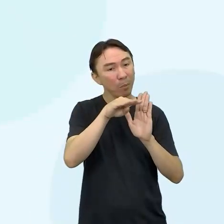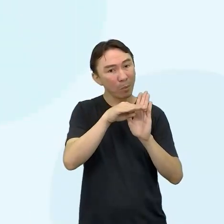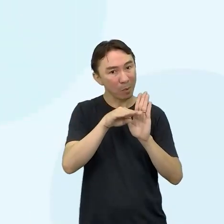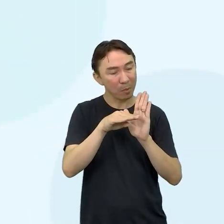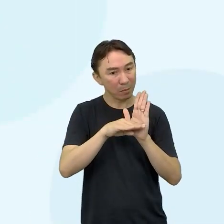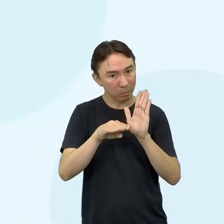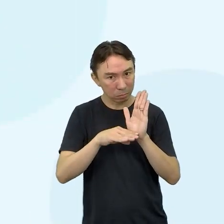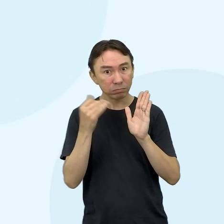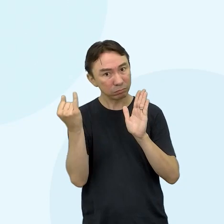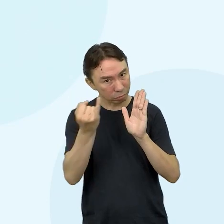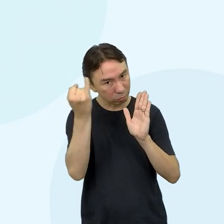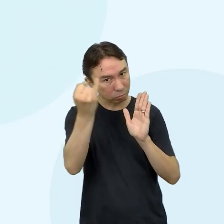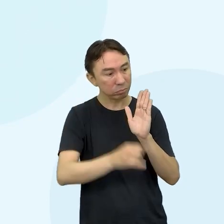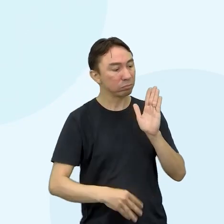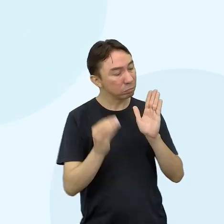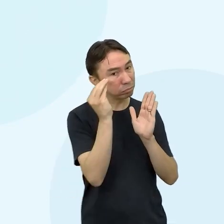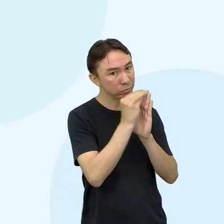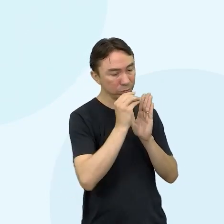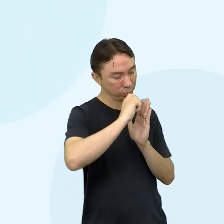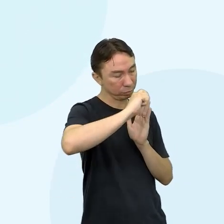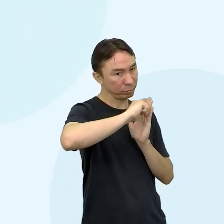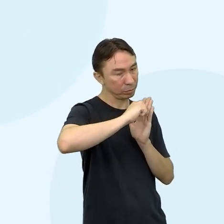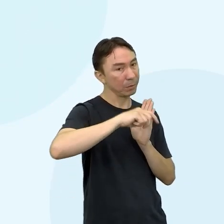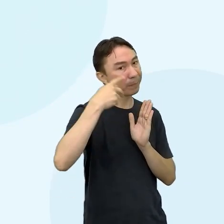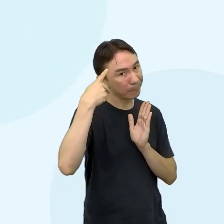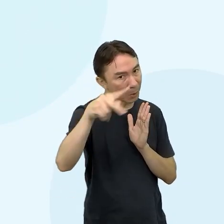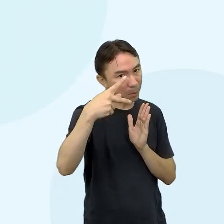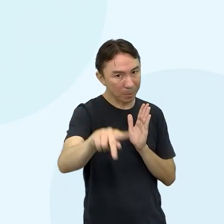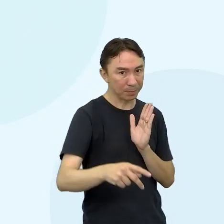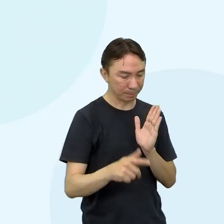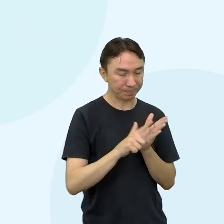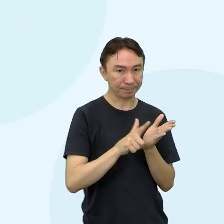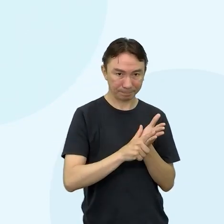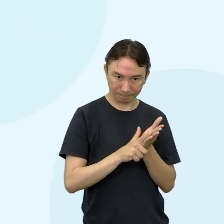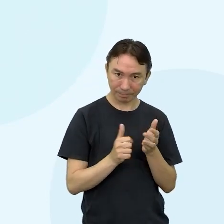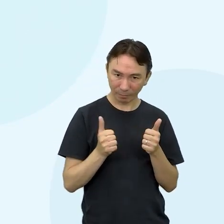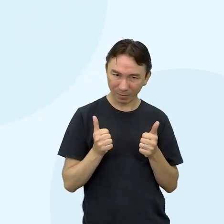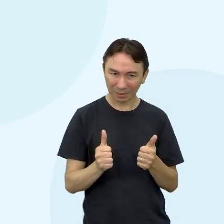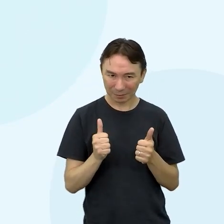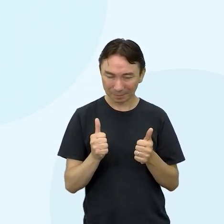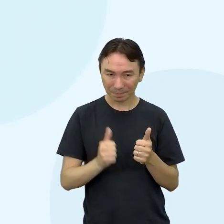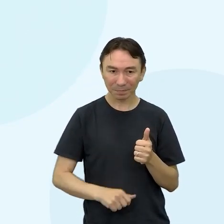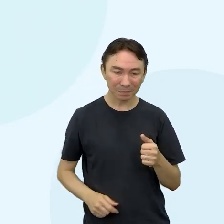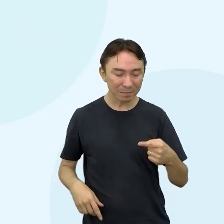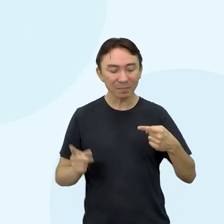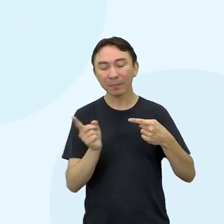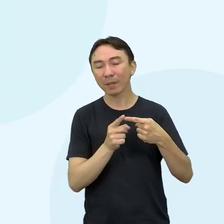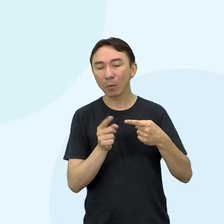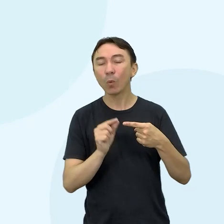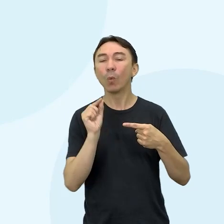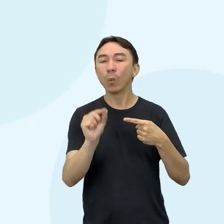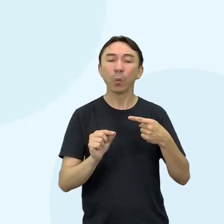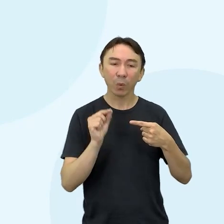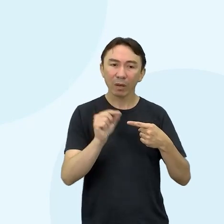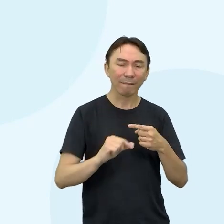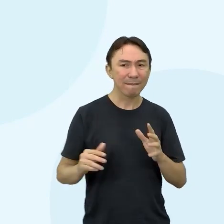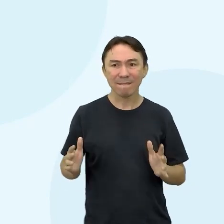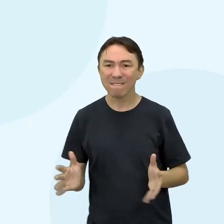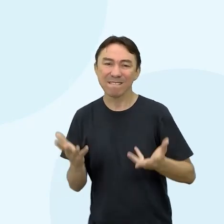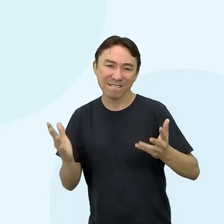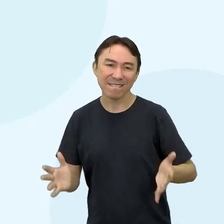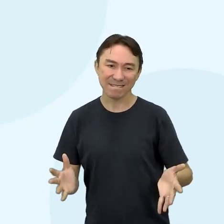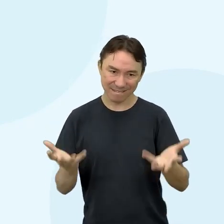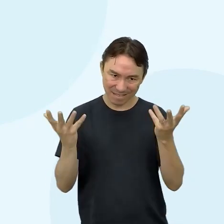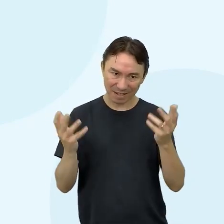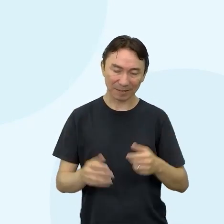vocês anotarem aí no diário de bordo, né, terem uma ideia do que a gente vai trabalhar. Primeiro a gente vai começar com uma sensibilização. Em seguida, eu